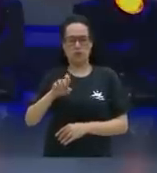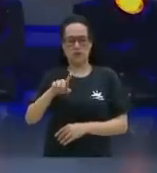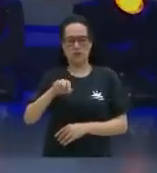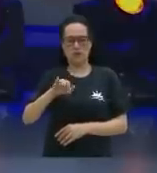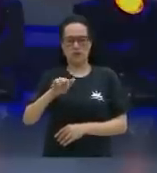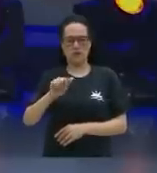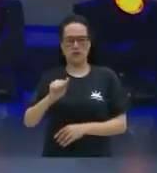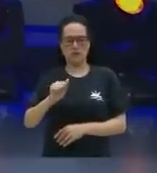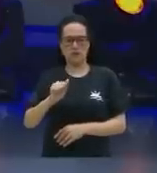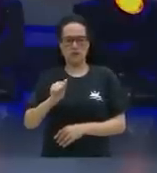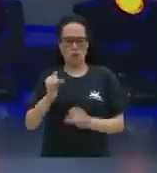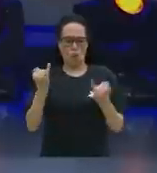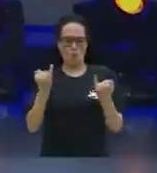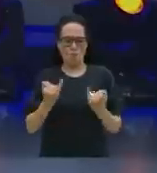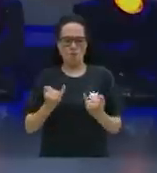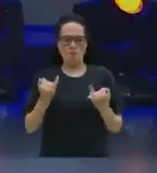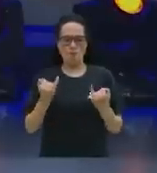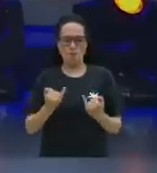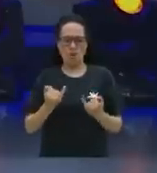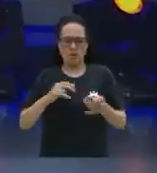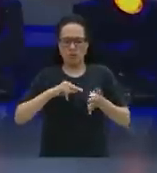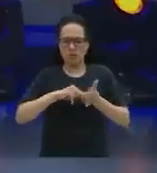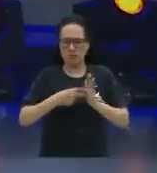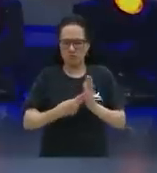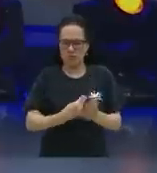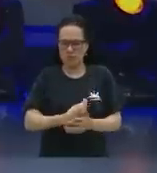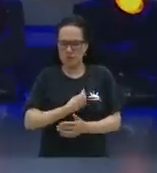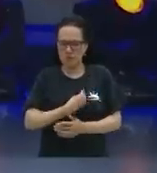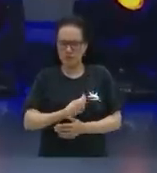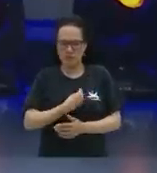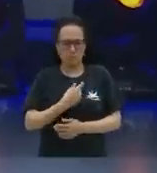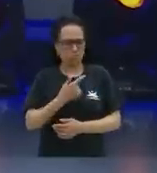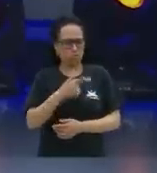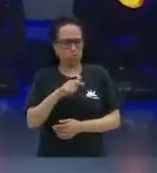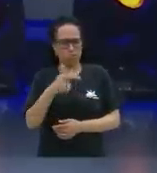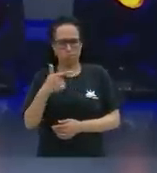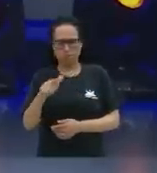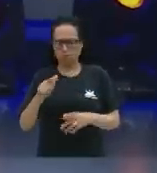o sentido da vida, e isso causa uma grande dor em